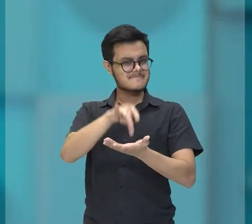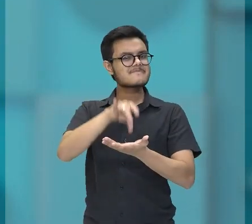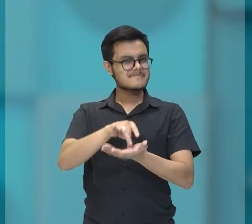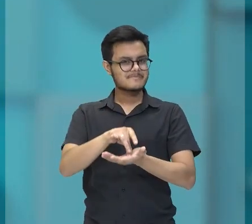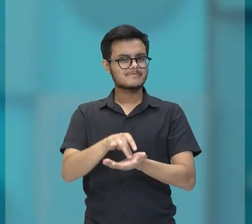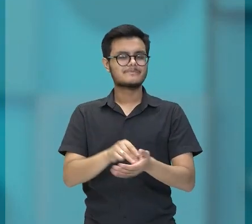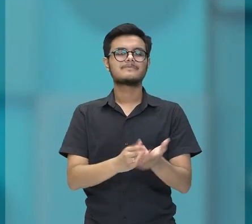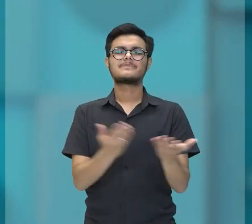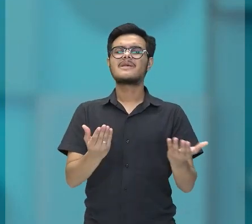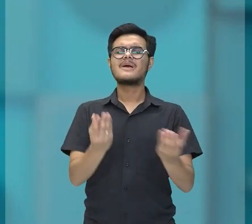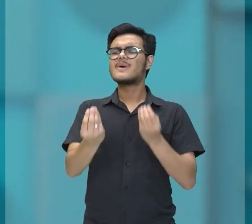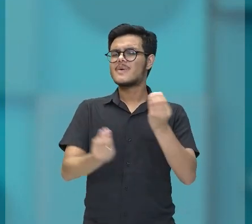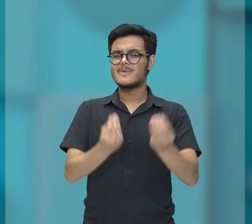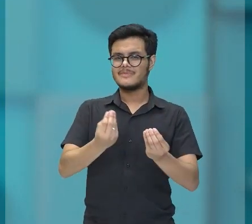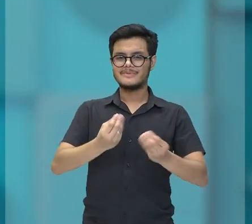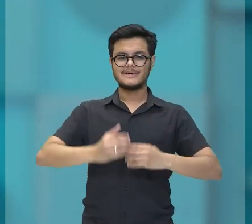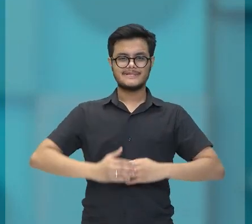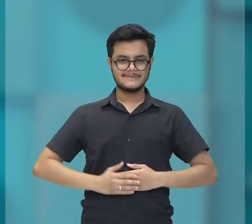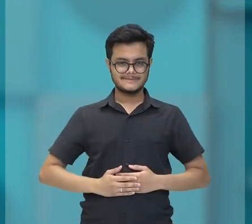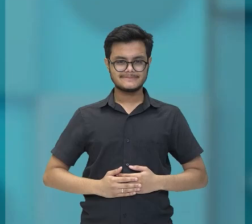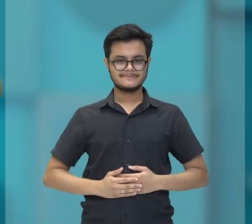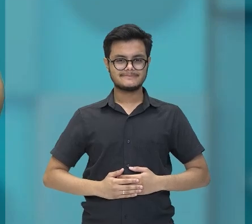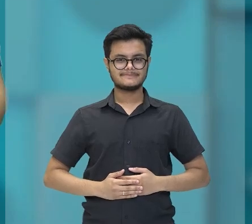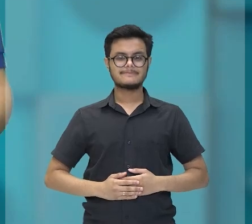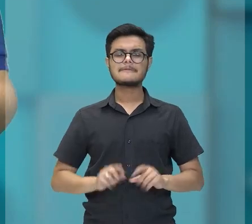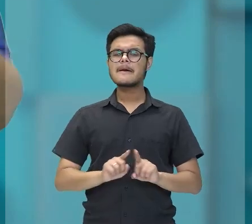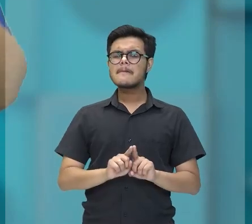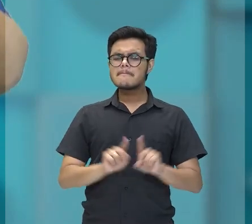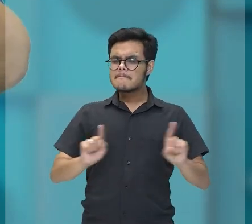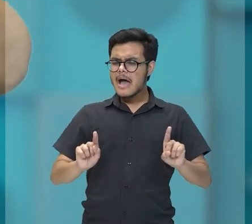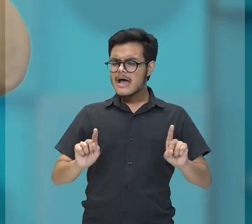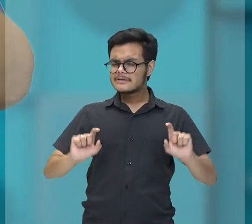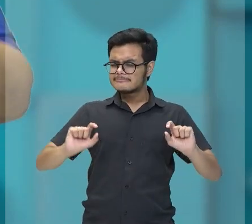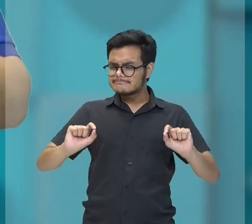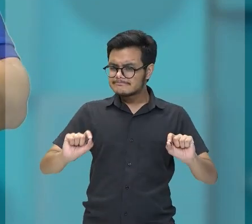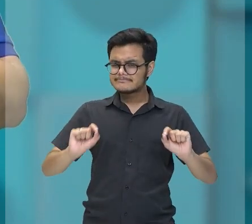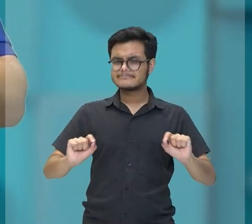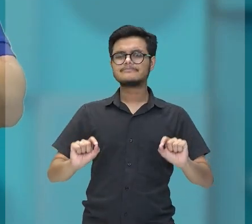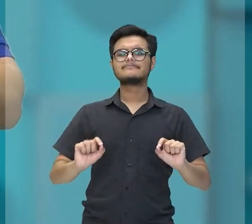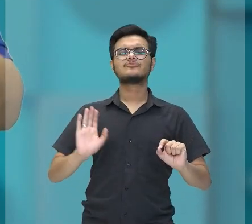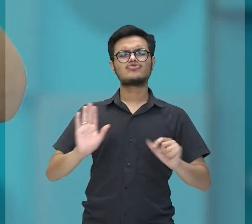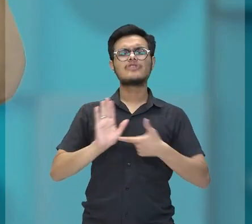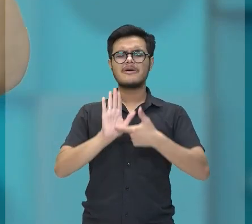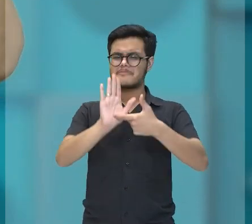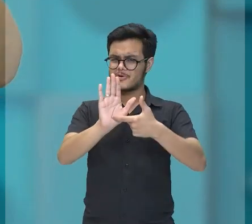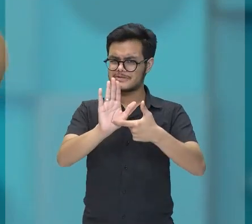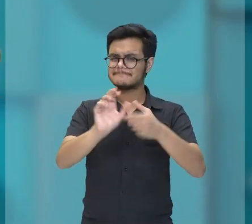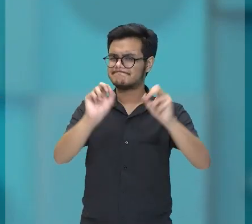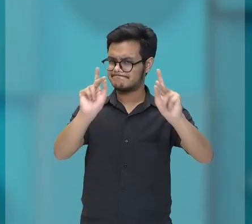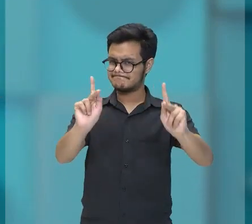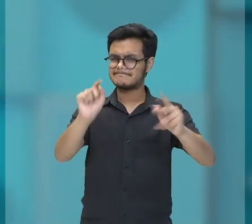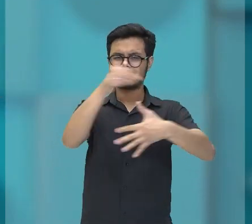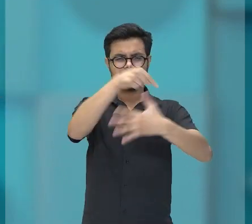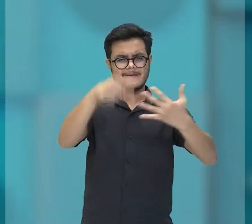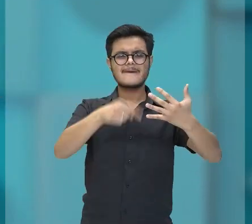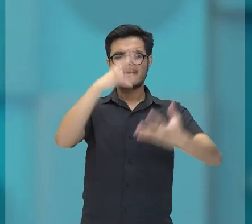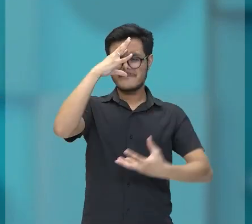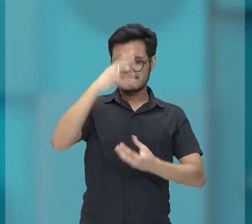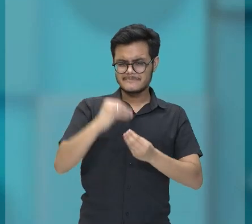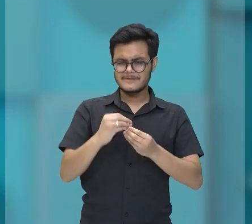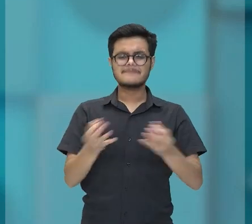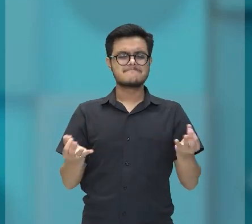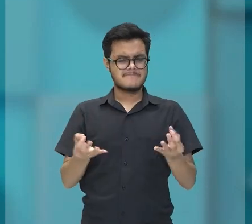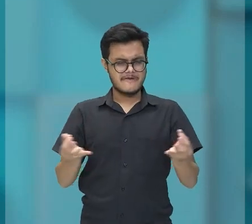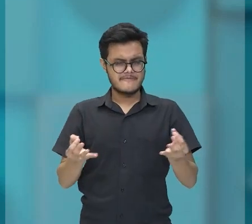verbal traz para mim, né? Porém, né, a gente já trouxe para vocês um conceito, já entendeu como é que